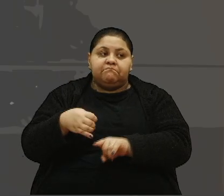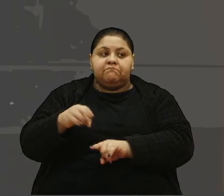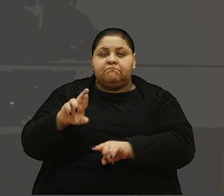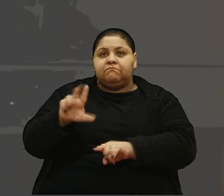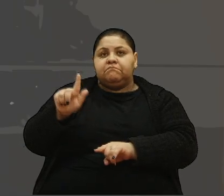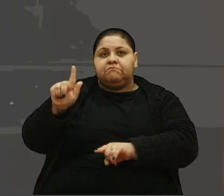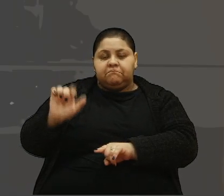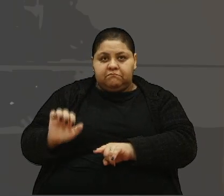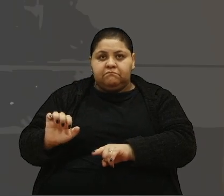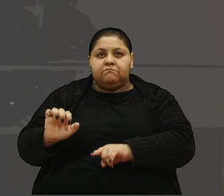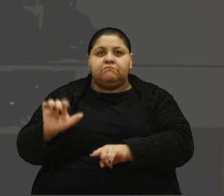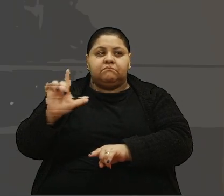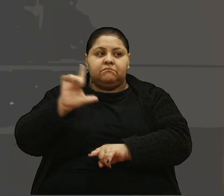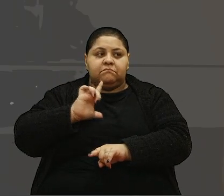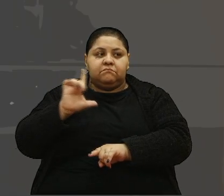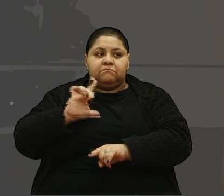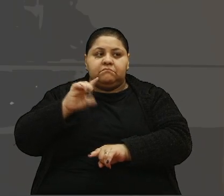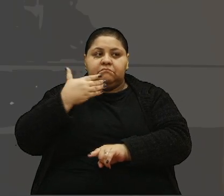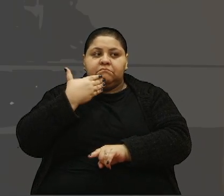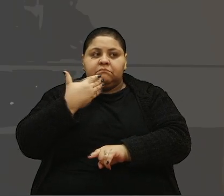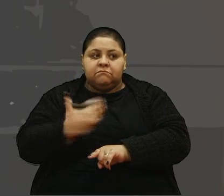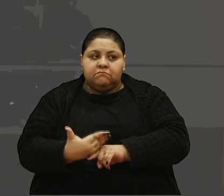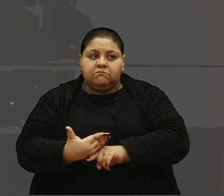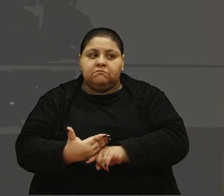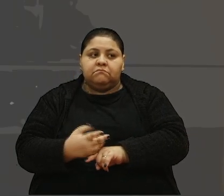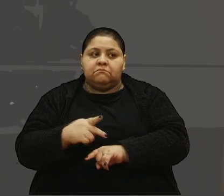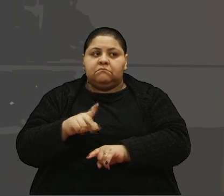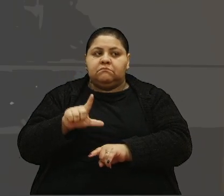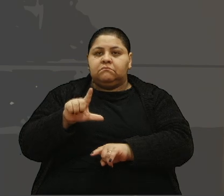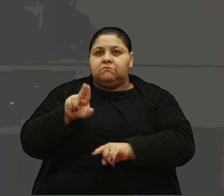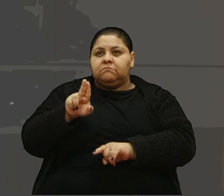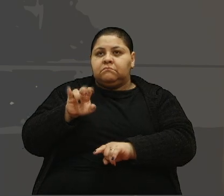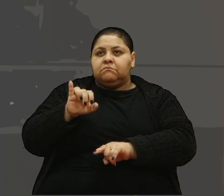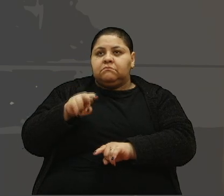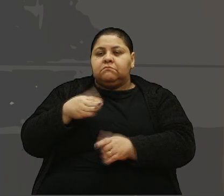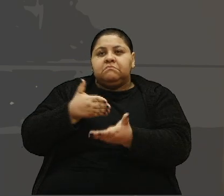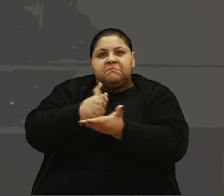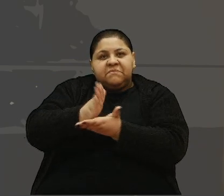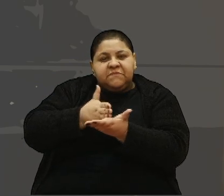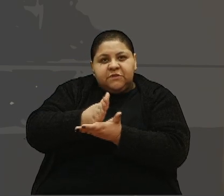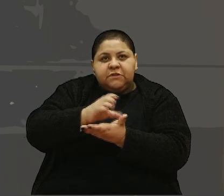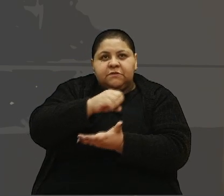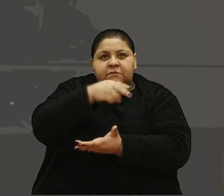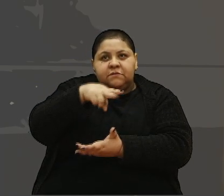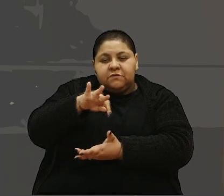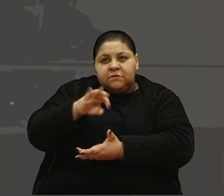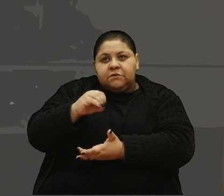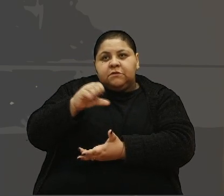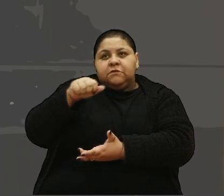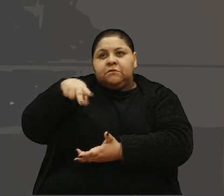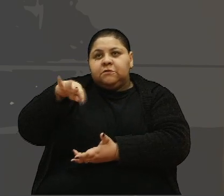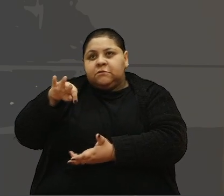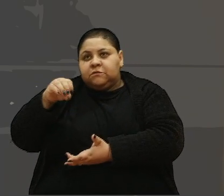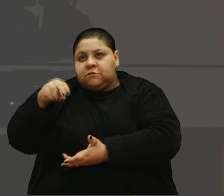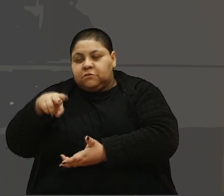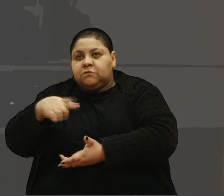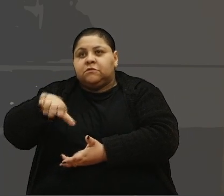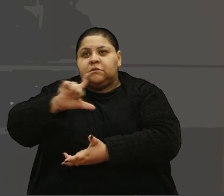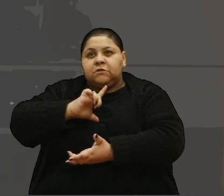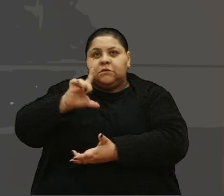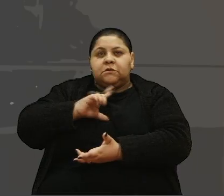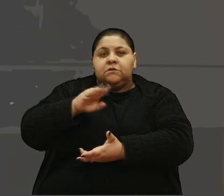inclusive terá uma intervenção pluvial, na divisa com Santo Antônio e São Bernardo. Nós temos